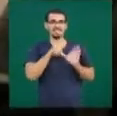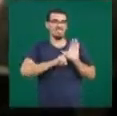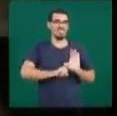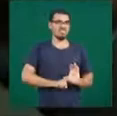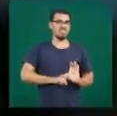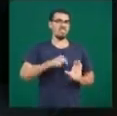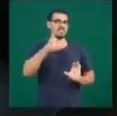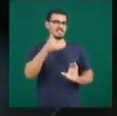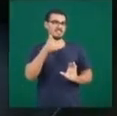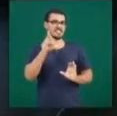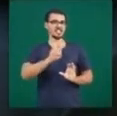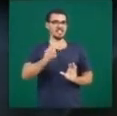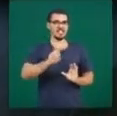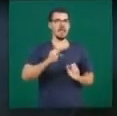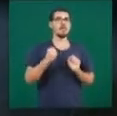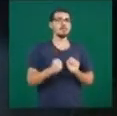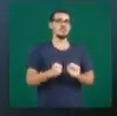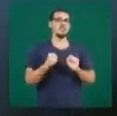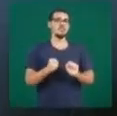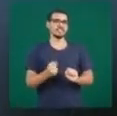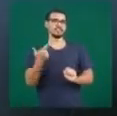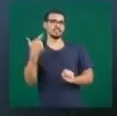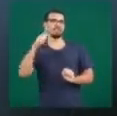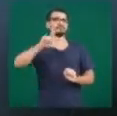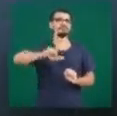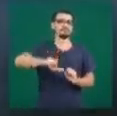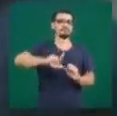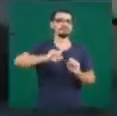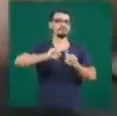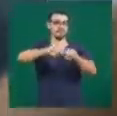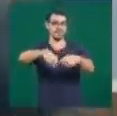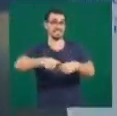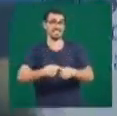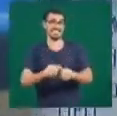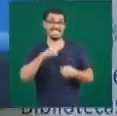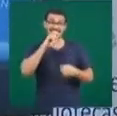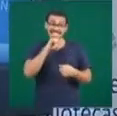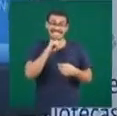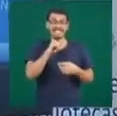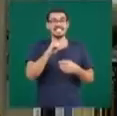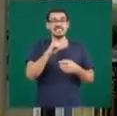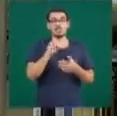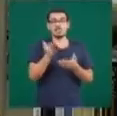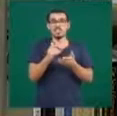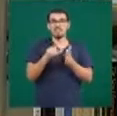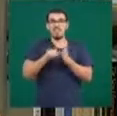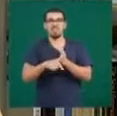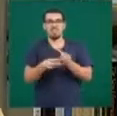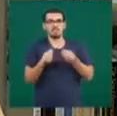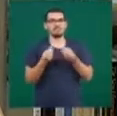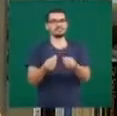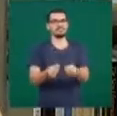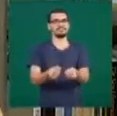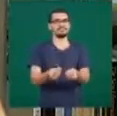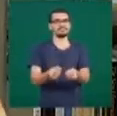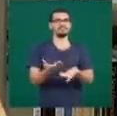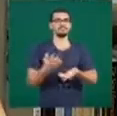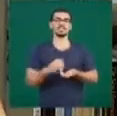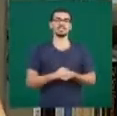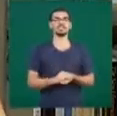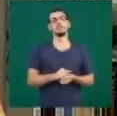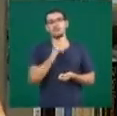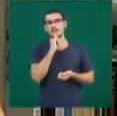é possível renovar o empréstimo desde que os itens em atraso sejam devolvidos. Por exemplo, se você está com